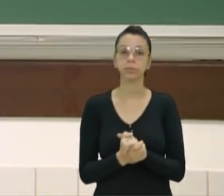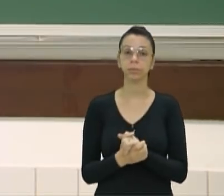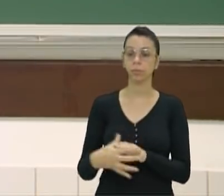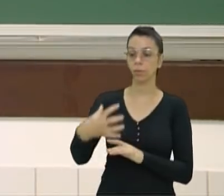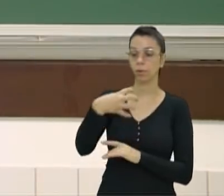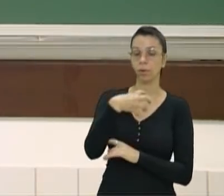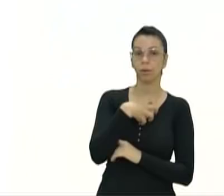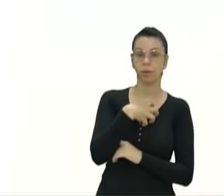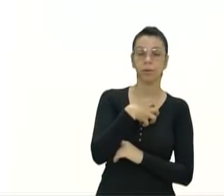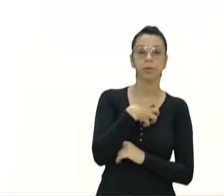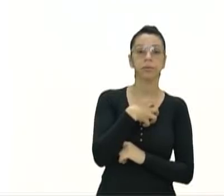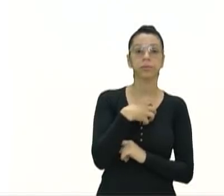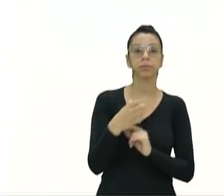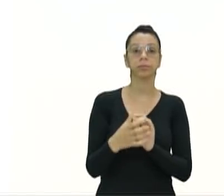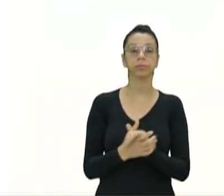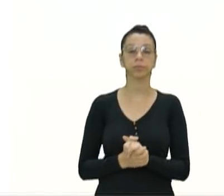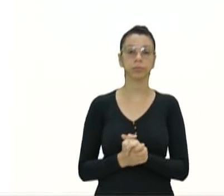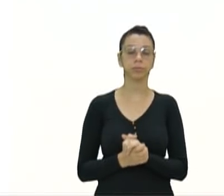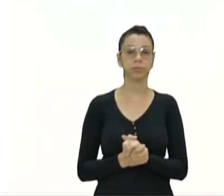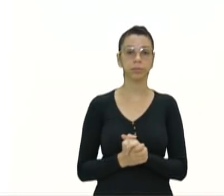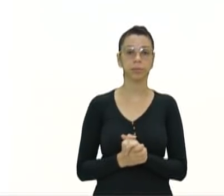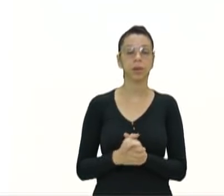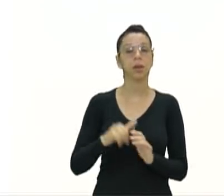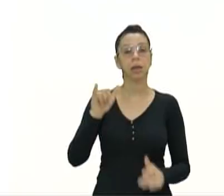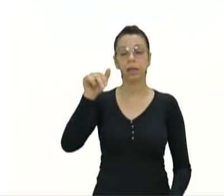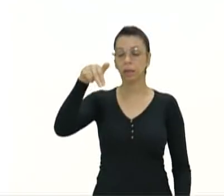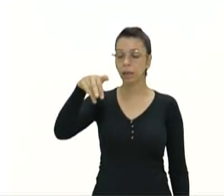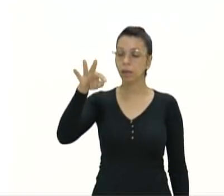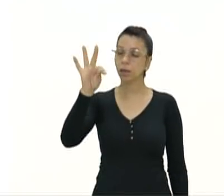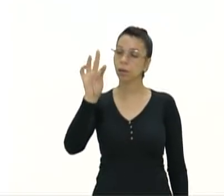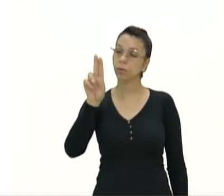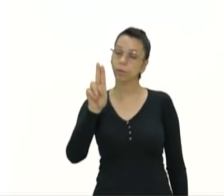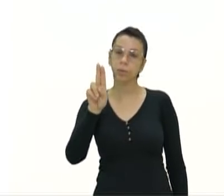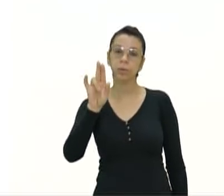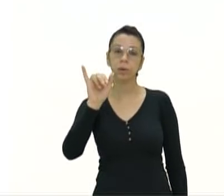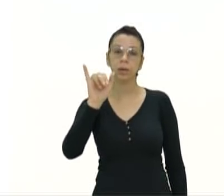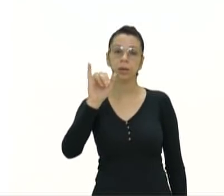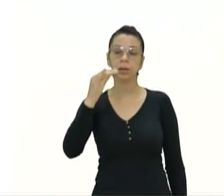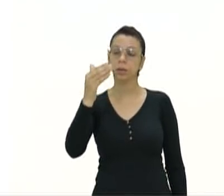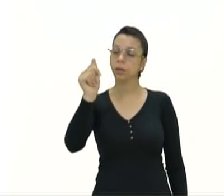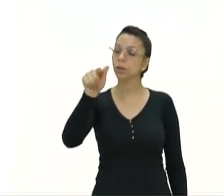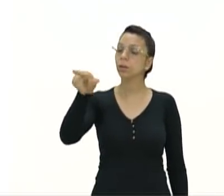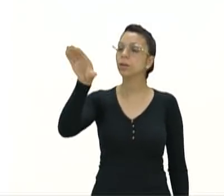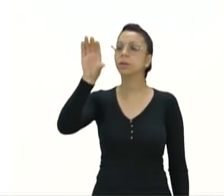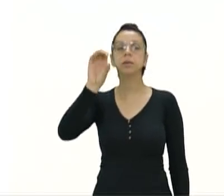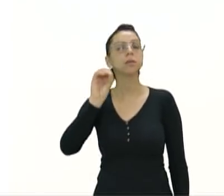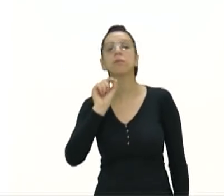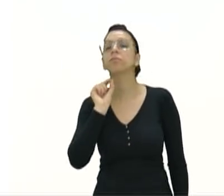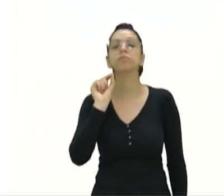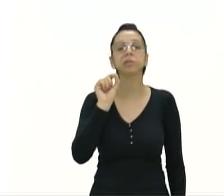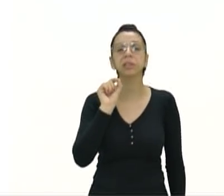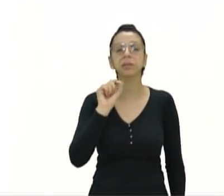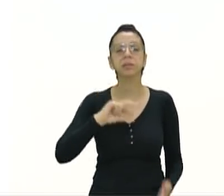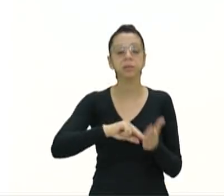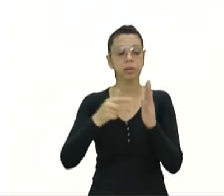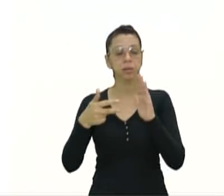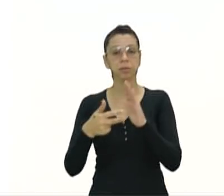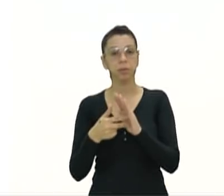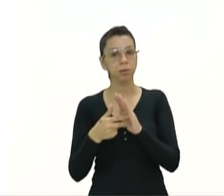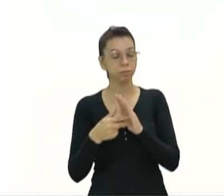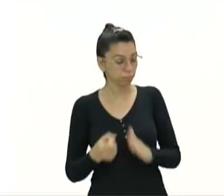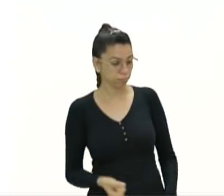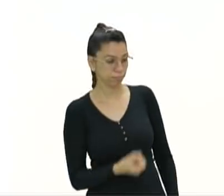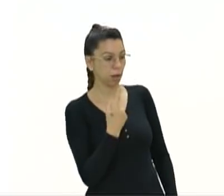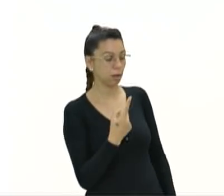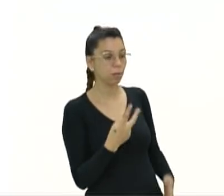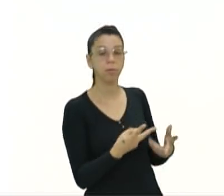primeiro deles é a intuição. A intuição é o conhecimento súbito, de repente, acontece, chega aos teus sentidos,